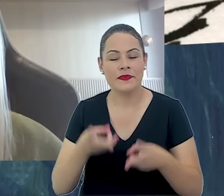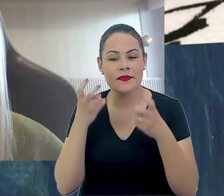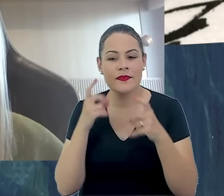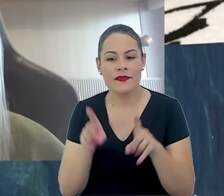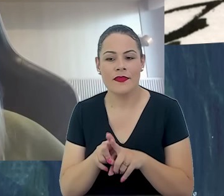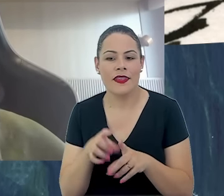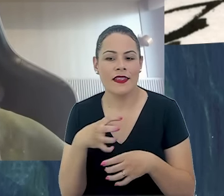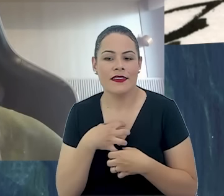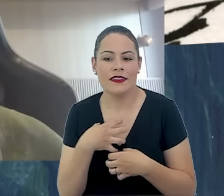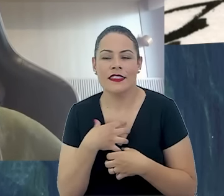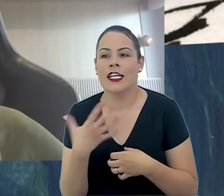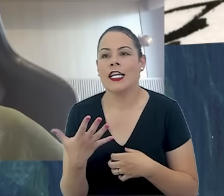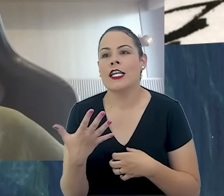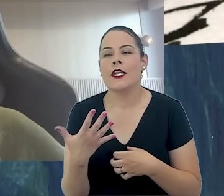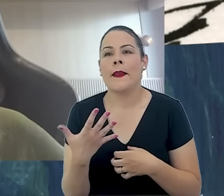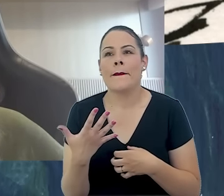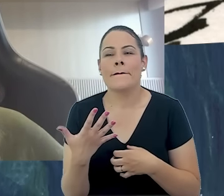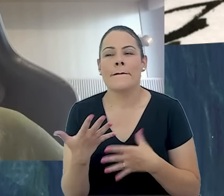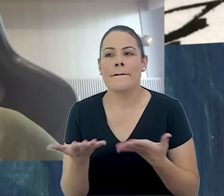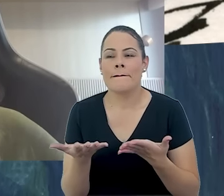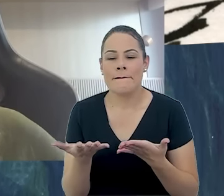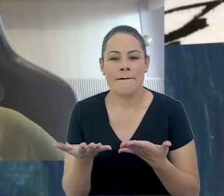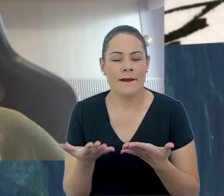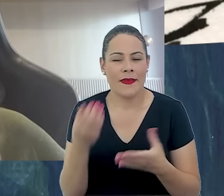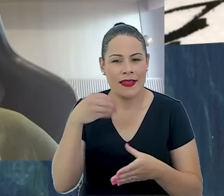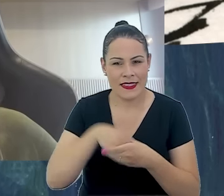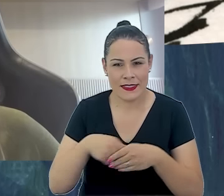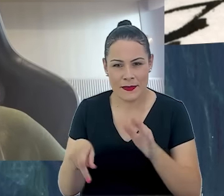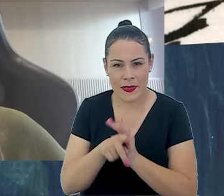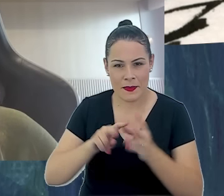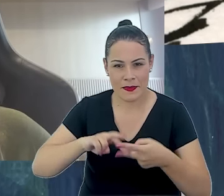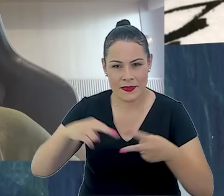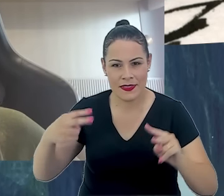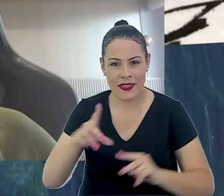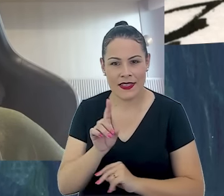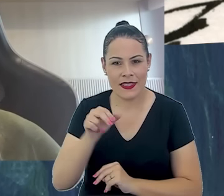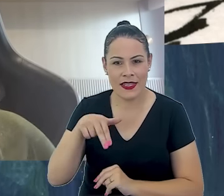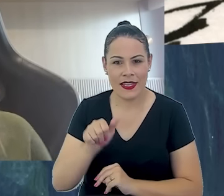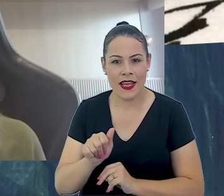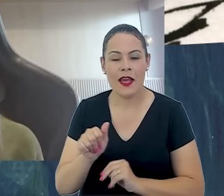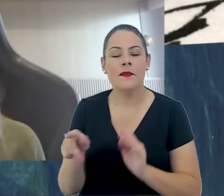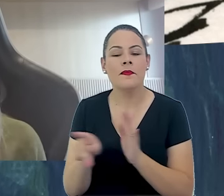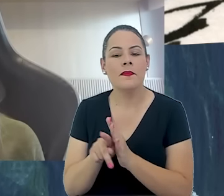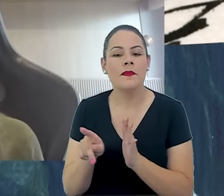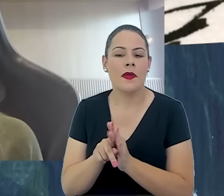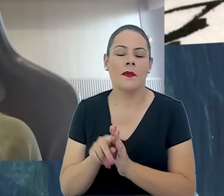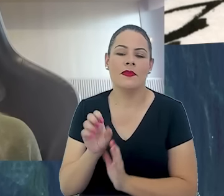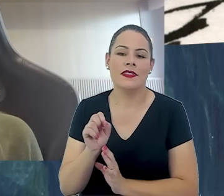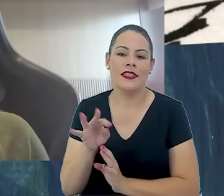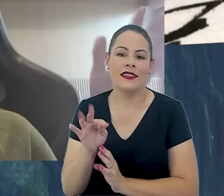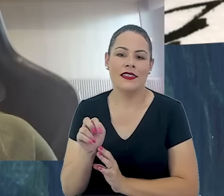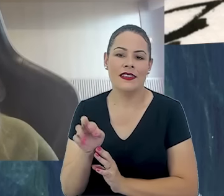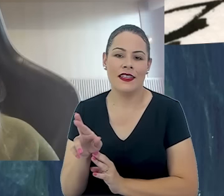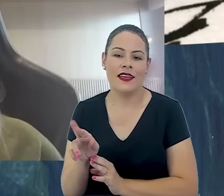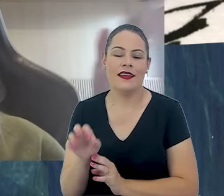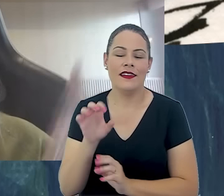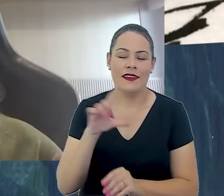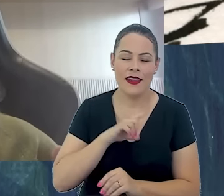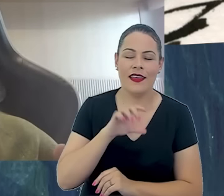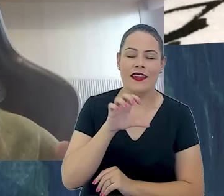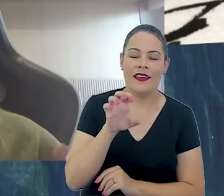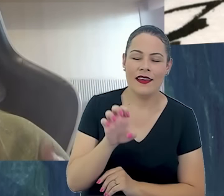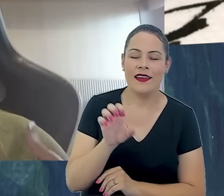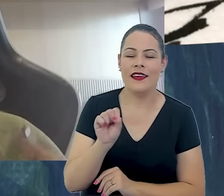vejo isso, assim, no DNA, né, de Santander, porque o ESG, ele tem o S